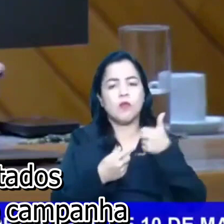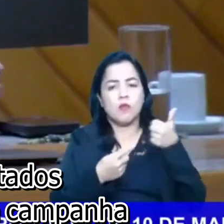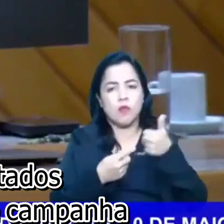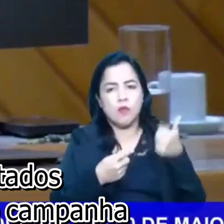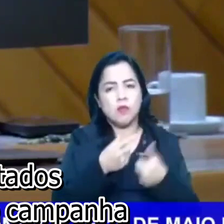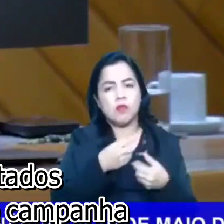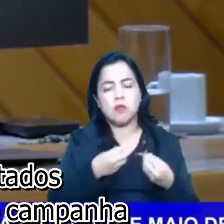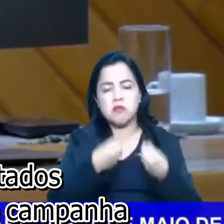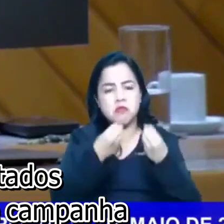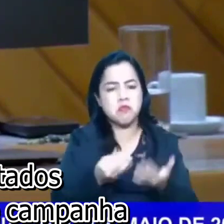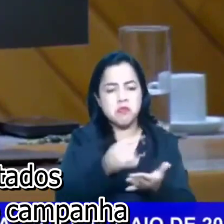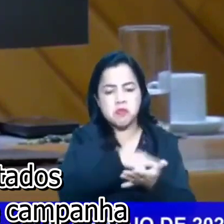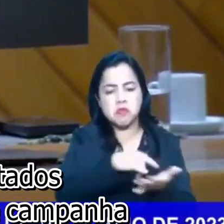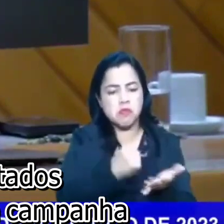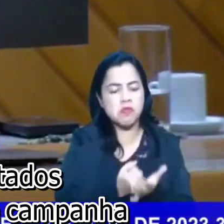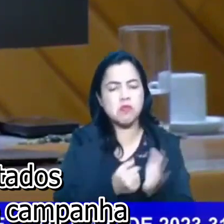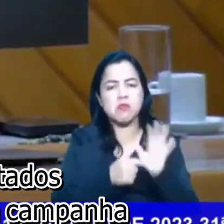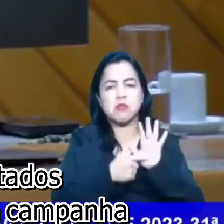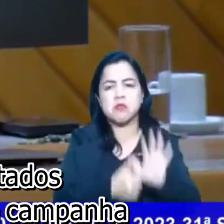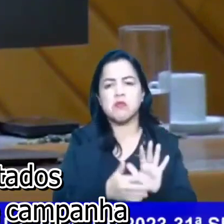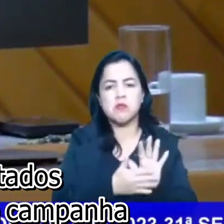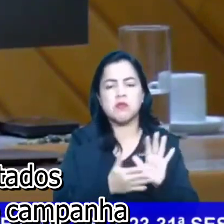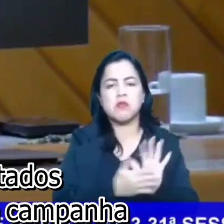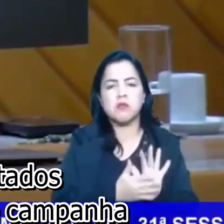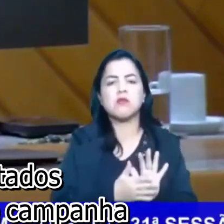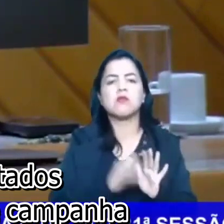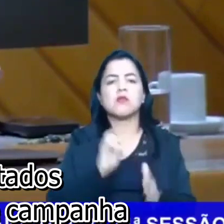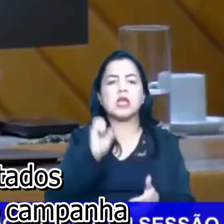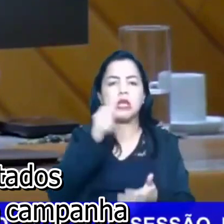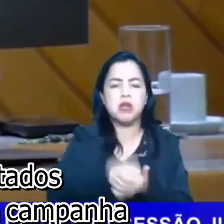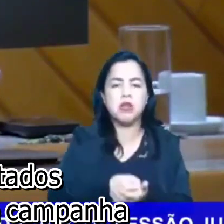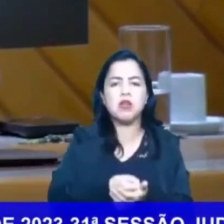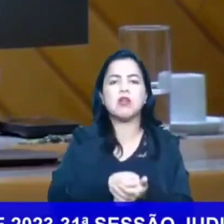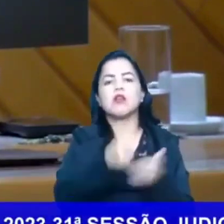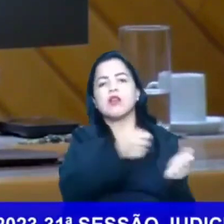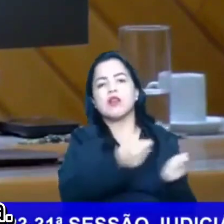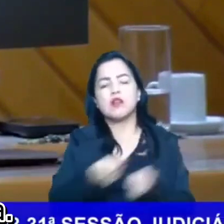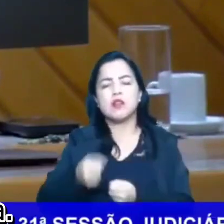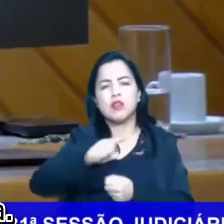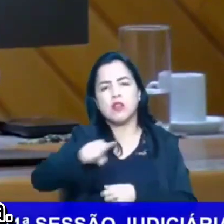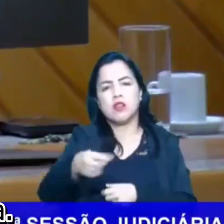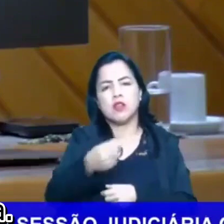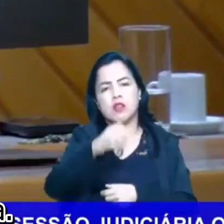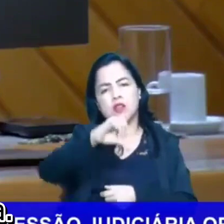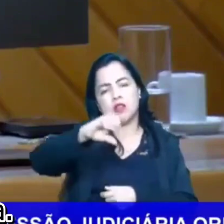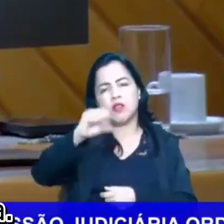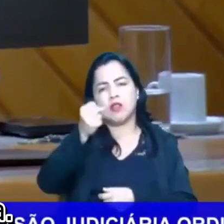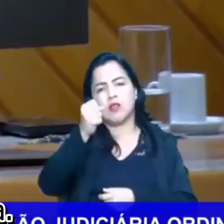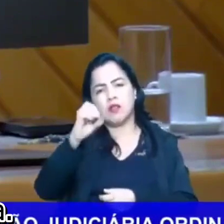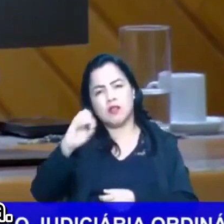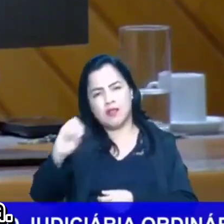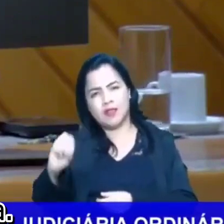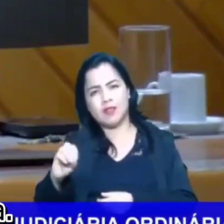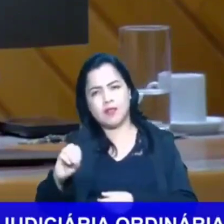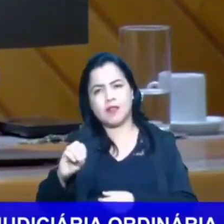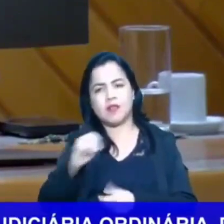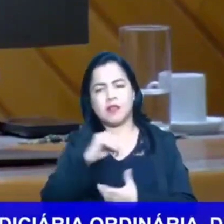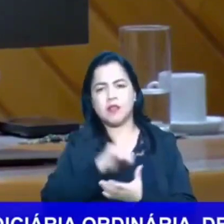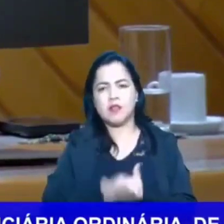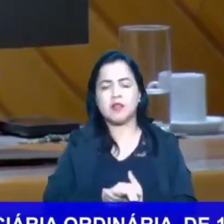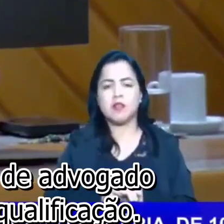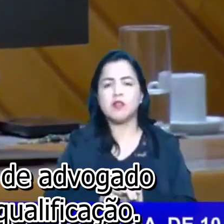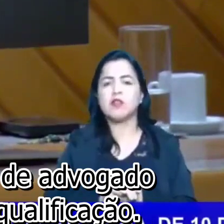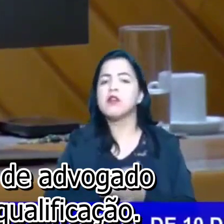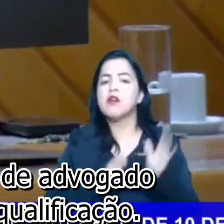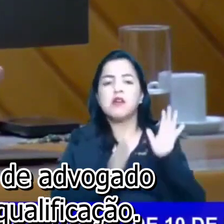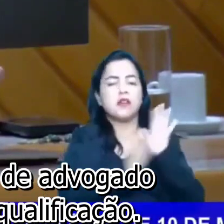foram apresentados documentos referentes à assunção da dívida de campanha no valor de R$ 1.980. Não